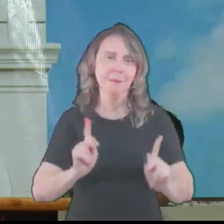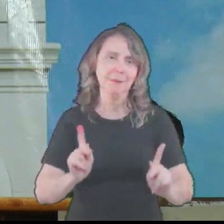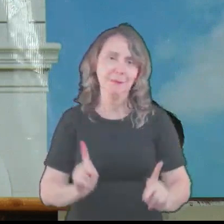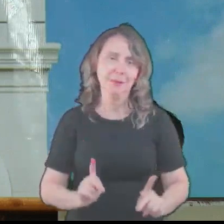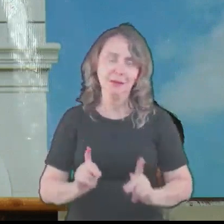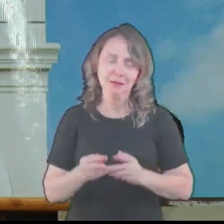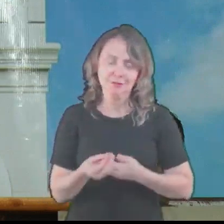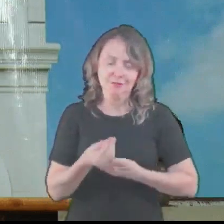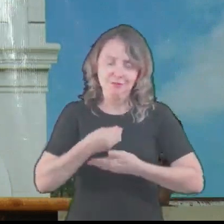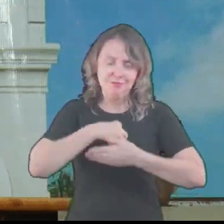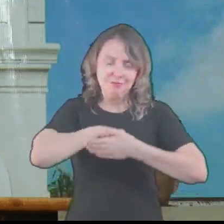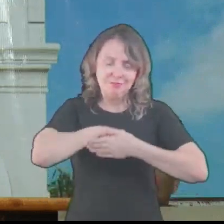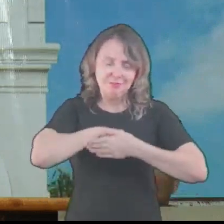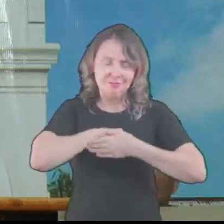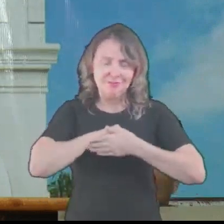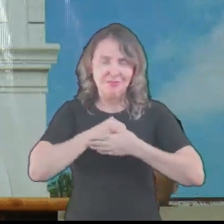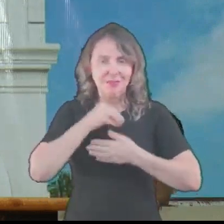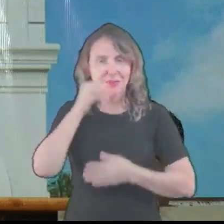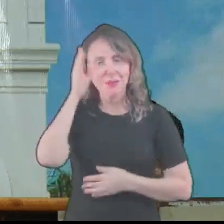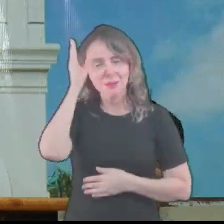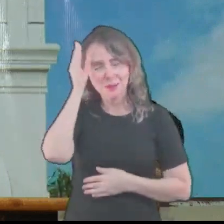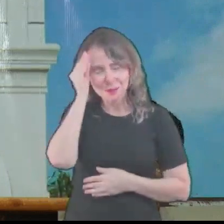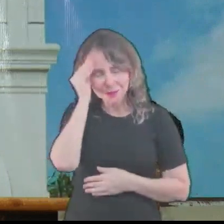Glórias a Jesus.